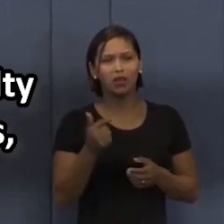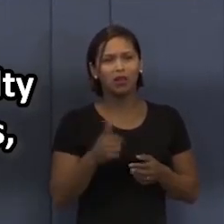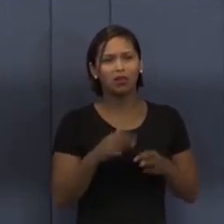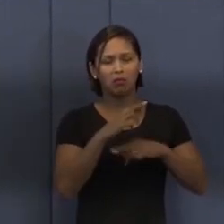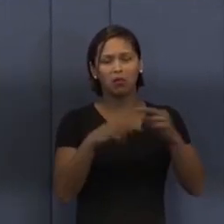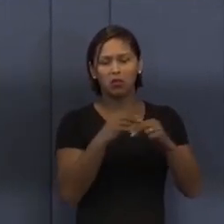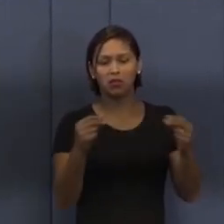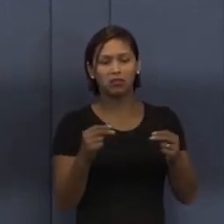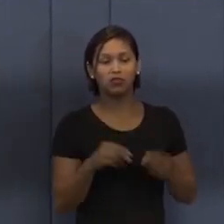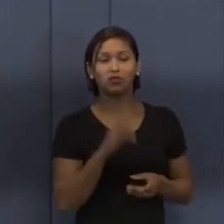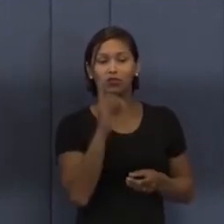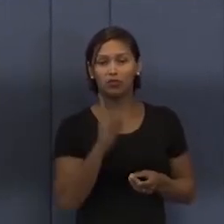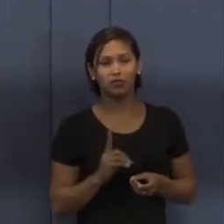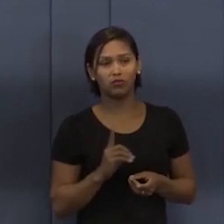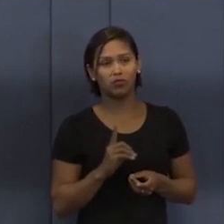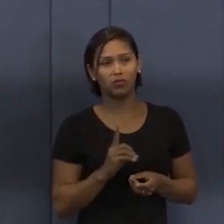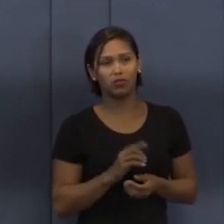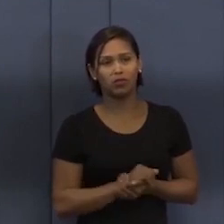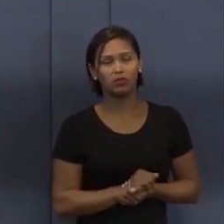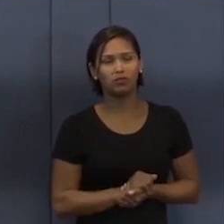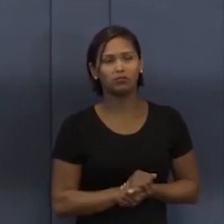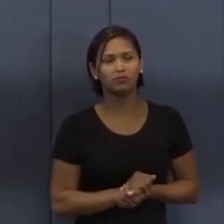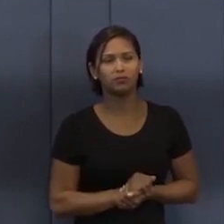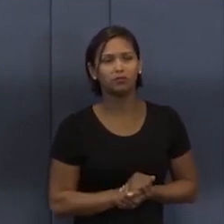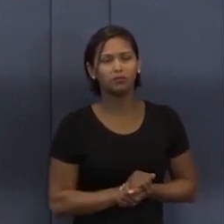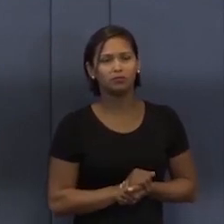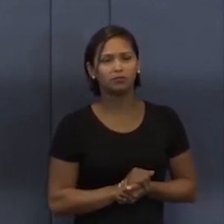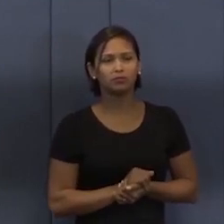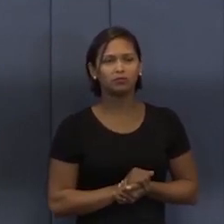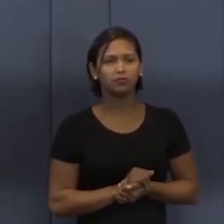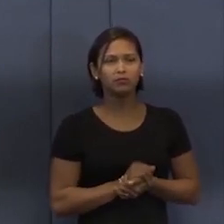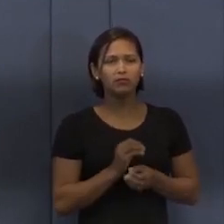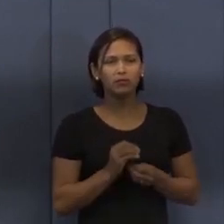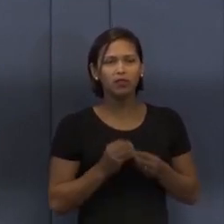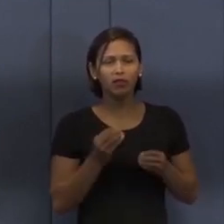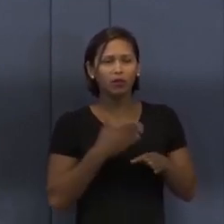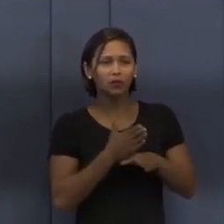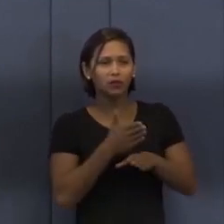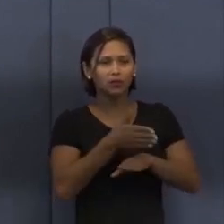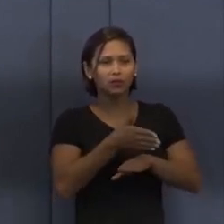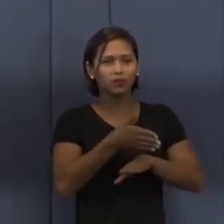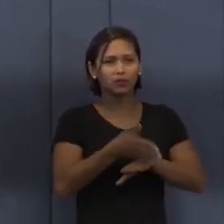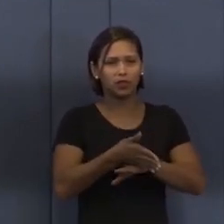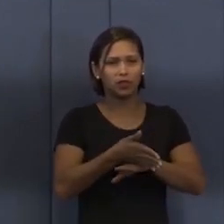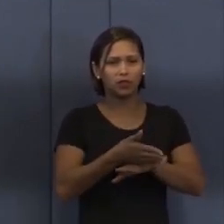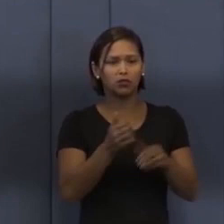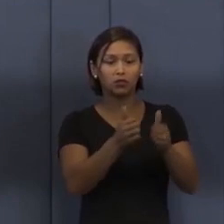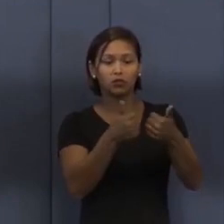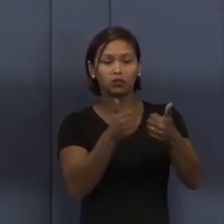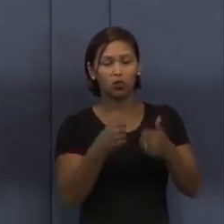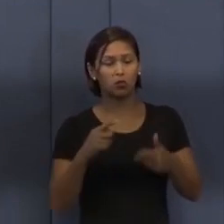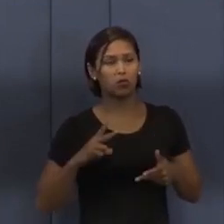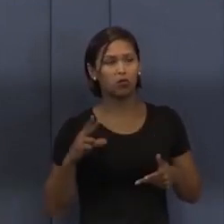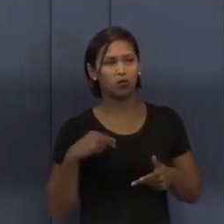culturas, em que esse grau de lealdade não é um presente, isso é um dever, isso é uma incumbência que todos nós temos. Então,